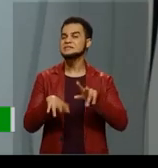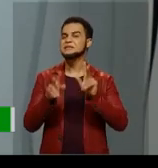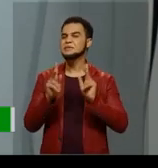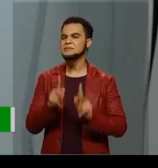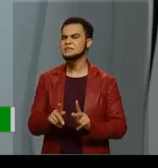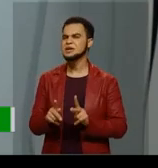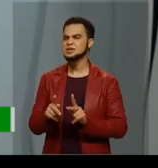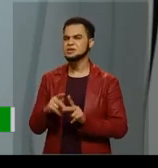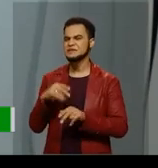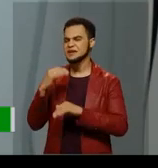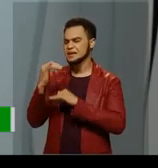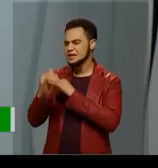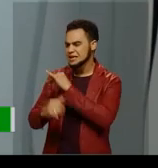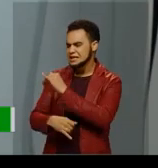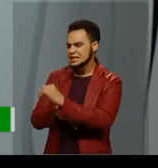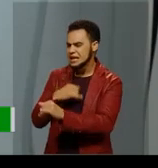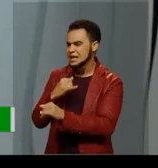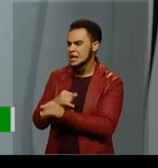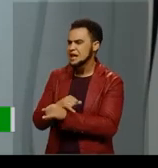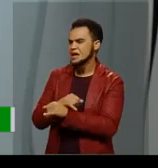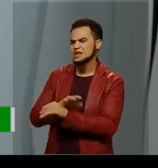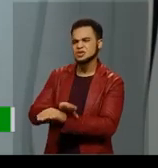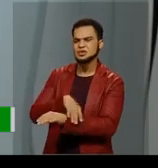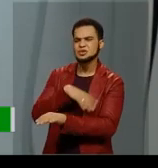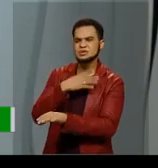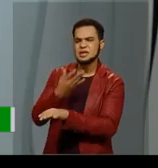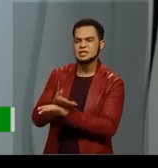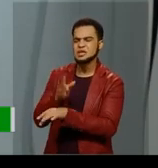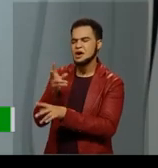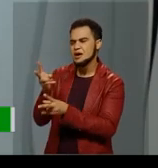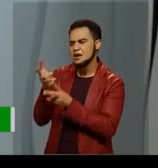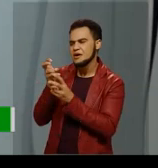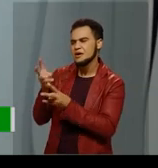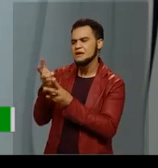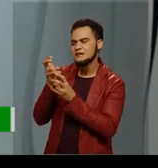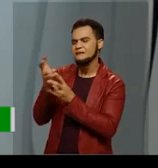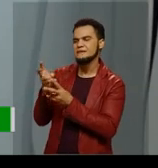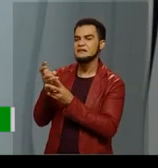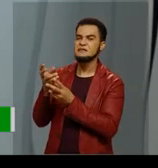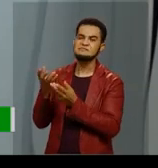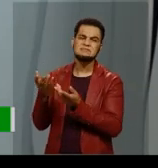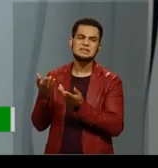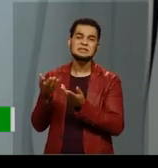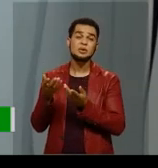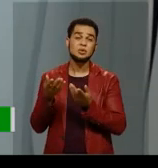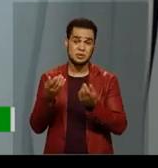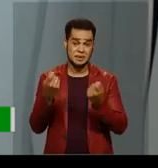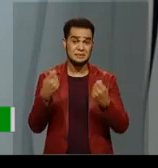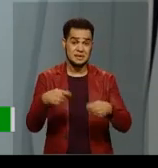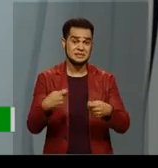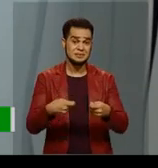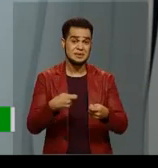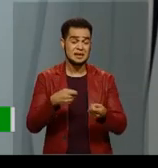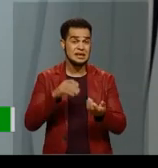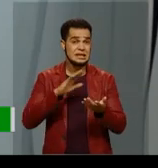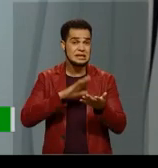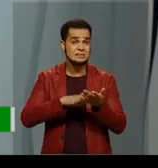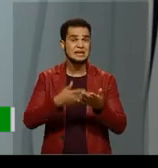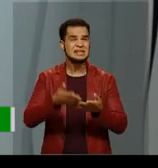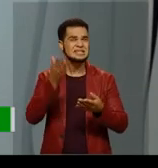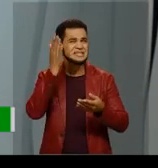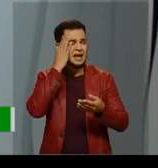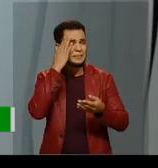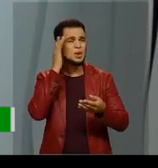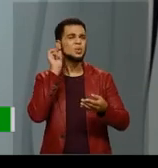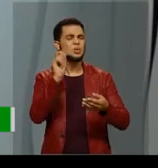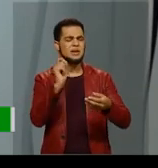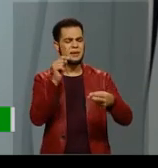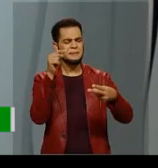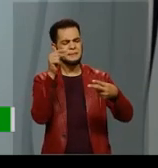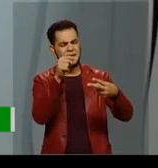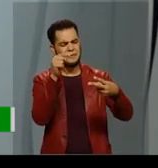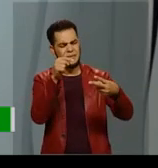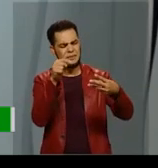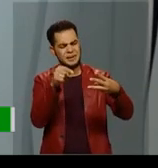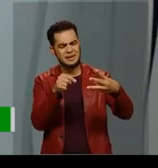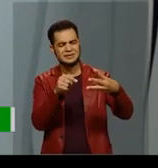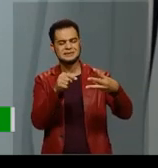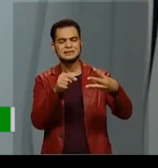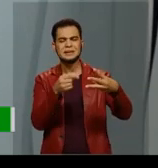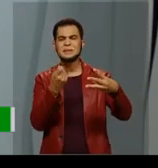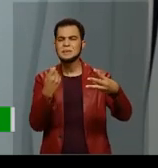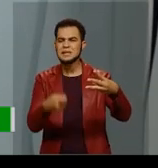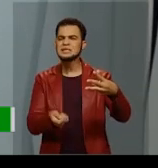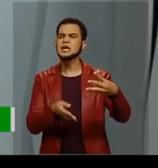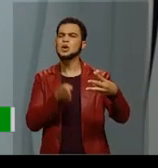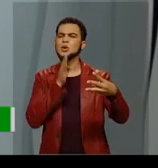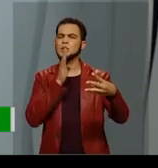então são uma coisa geral do cartoon. Eu acho que o que exige para interpretar é você ter aquele conhecimento de mundo e ter